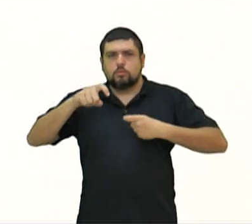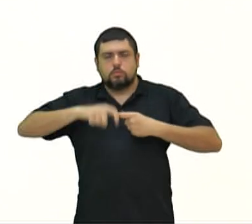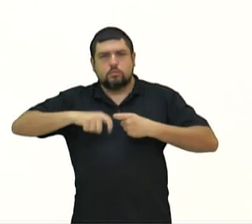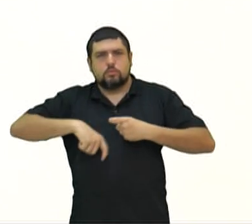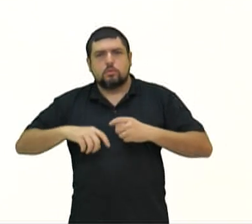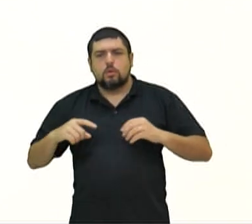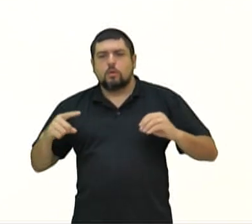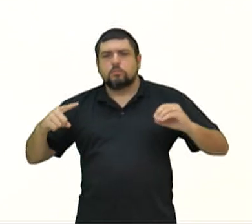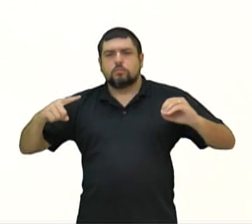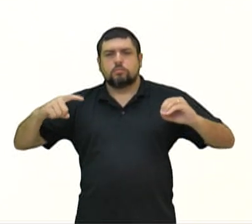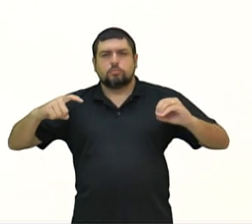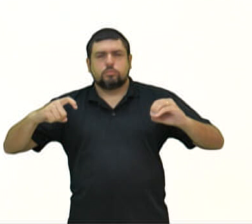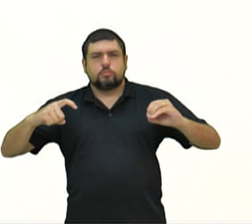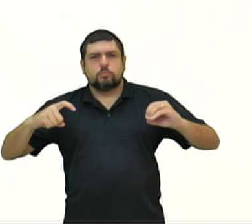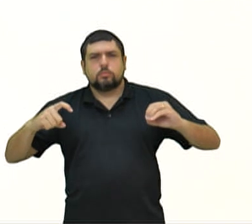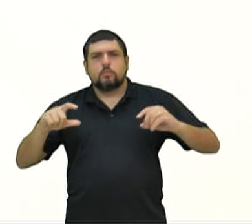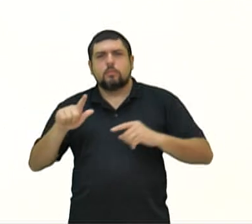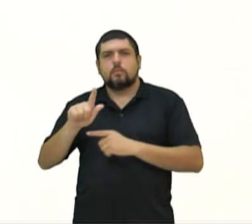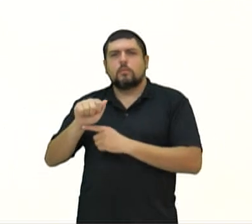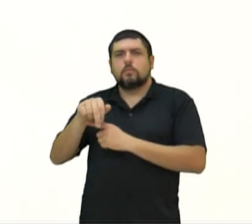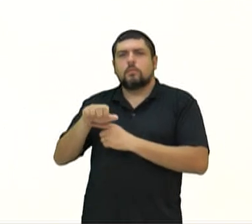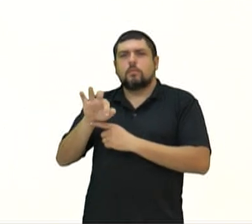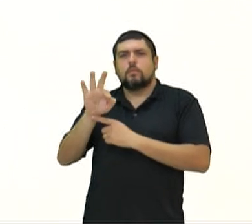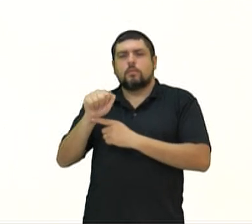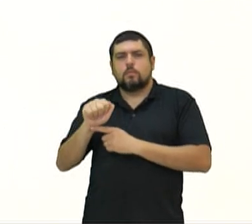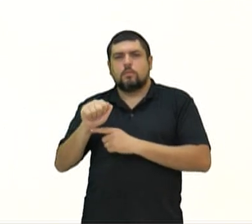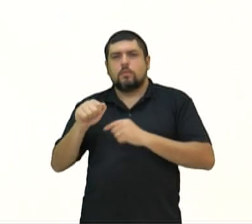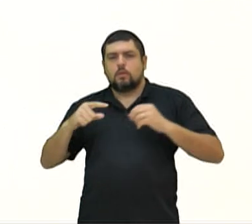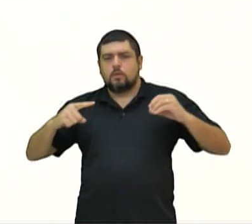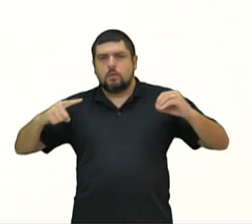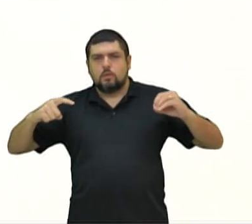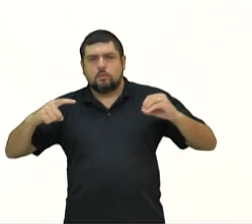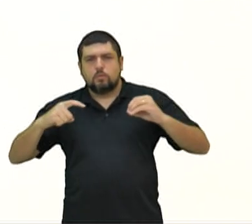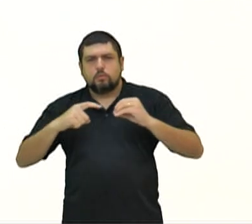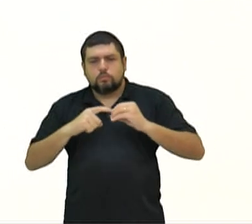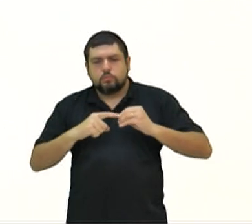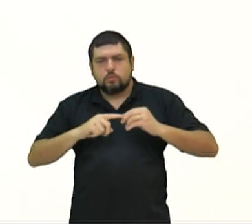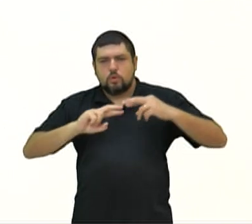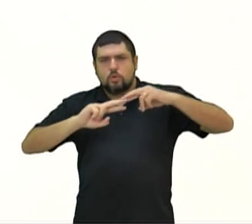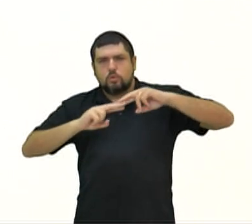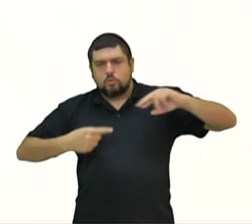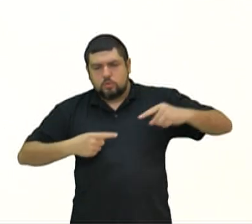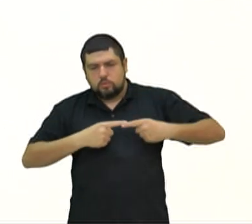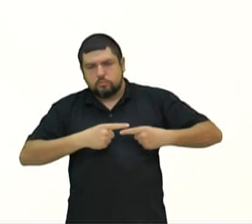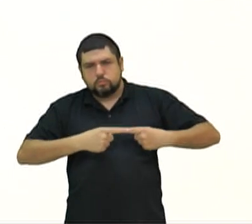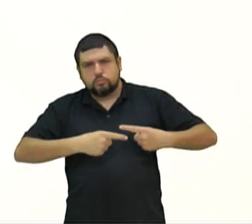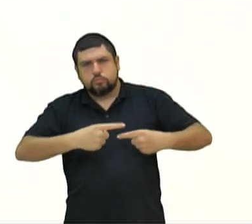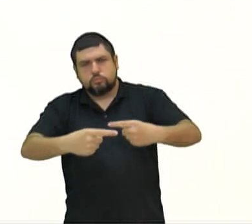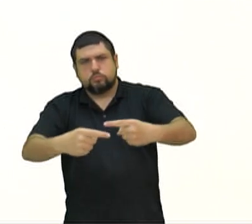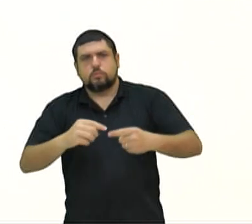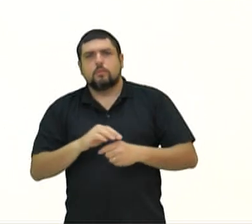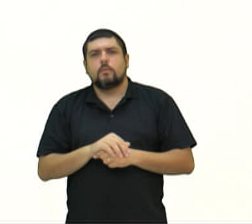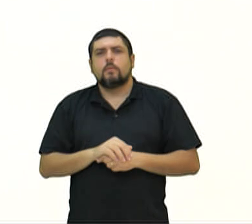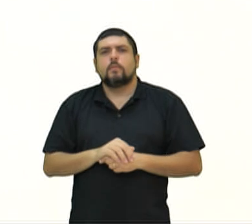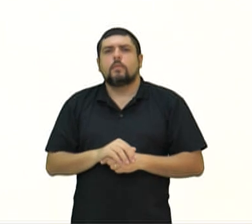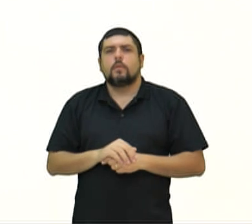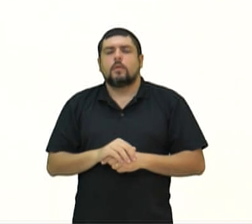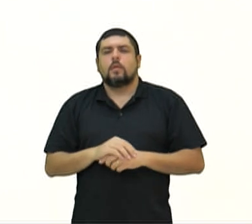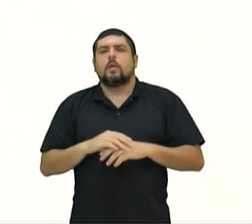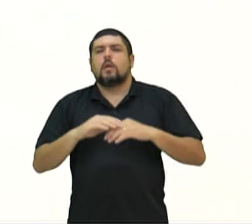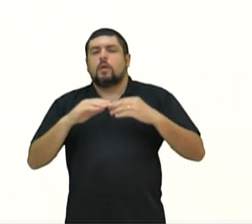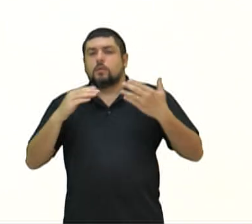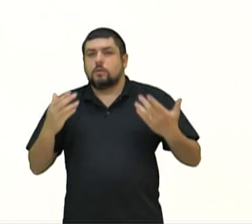gametas e consequente transferência de genes às gerações seguintes. Em relação à gametogênese